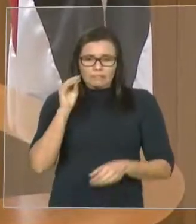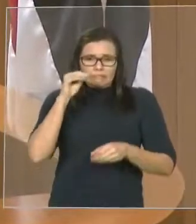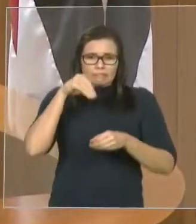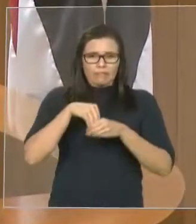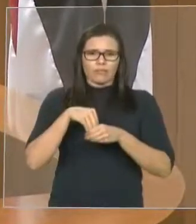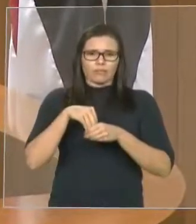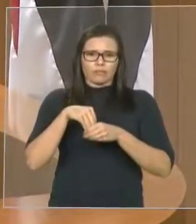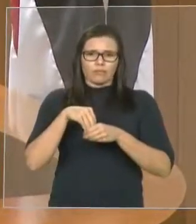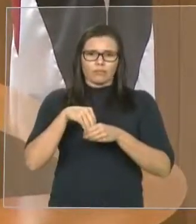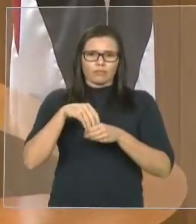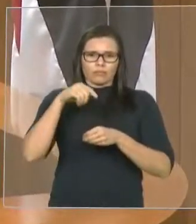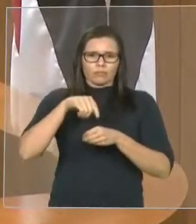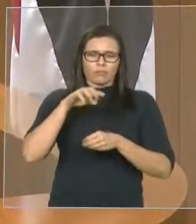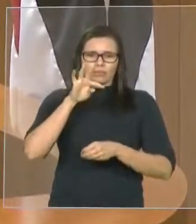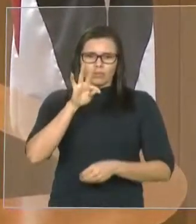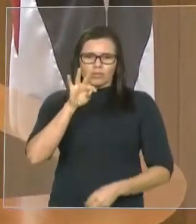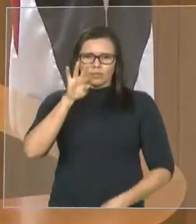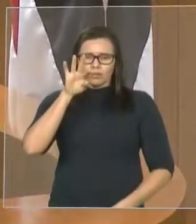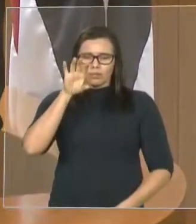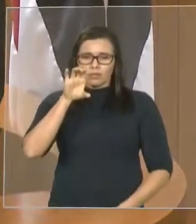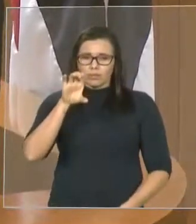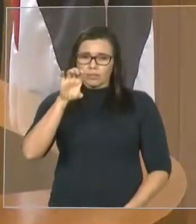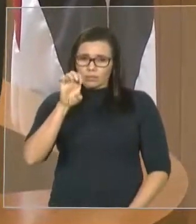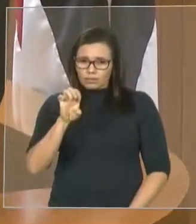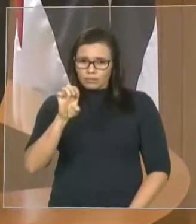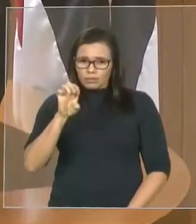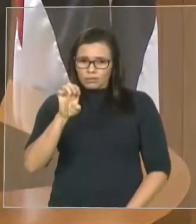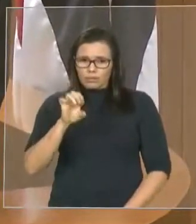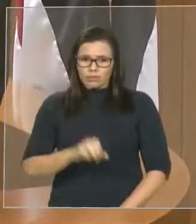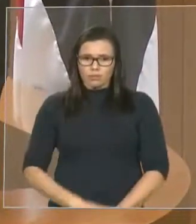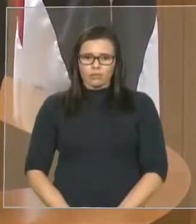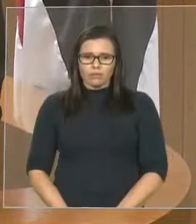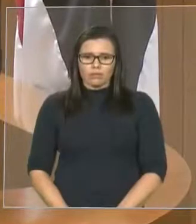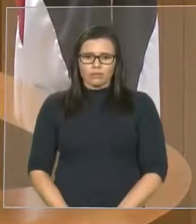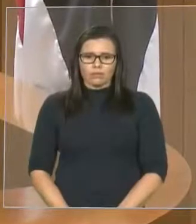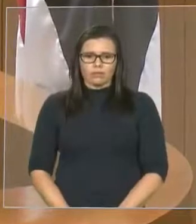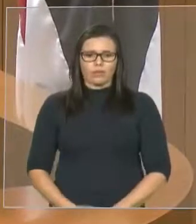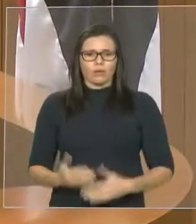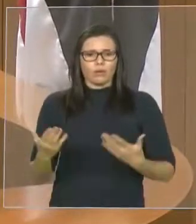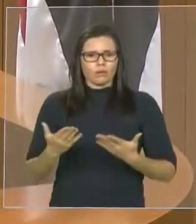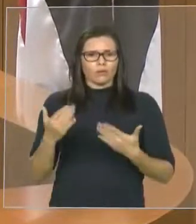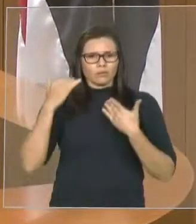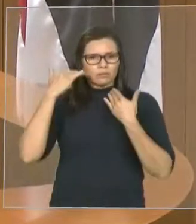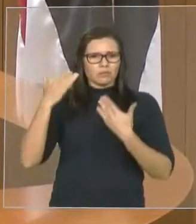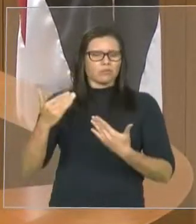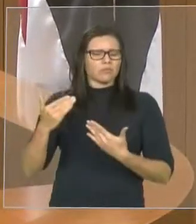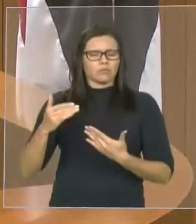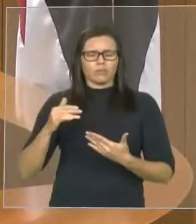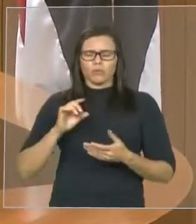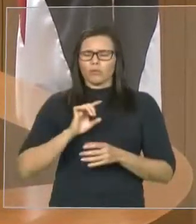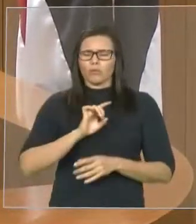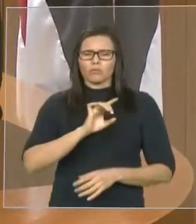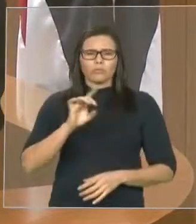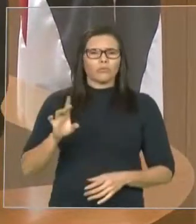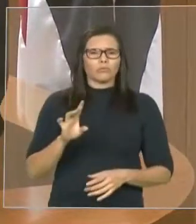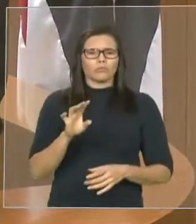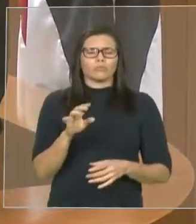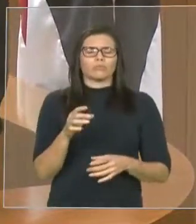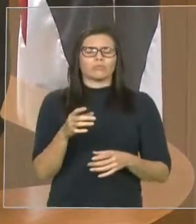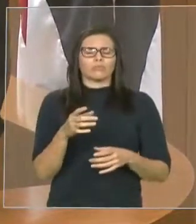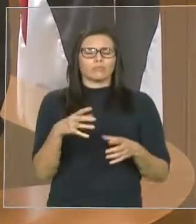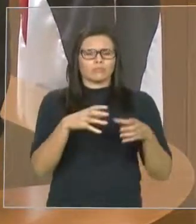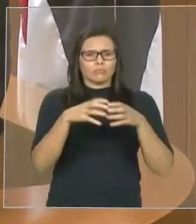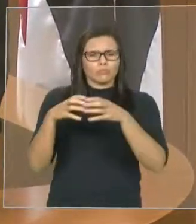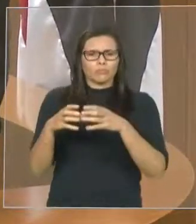esta finalidade, algo que foi há um tempo em vanguarda. Hoje, graças a Deus, todos os tribunais seguem na mesma linha. O